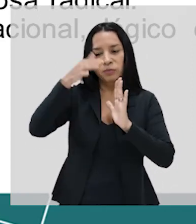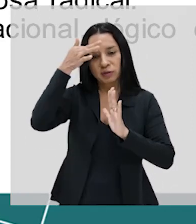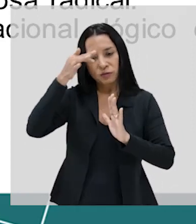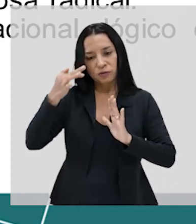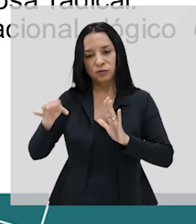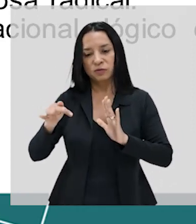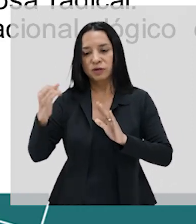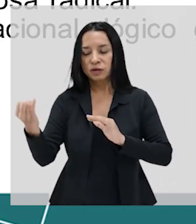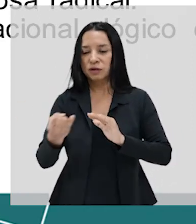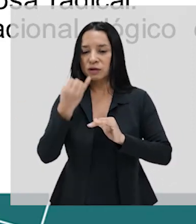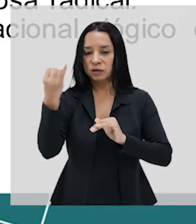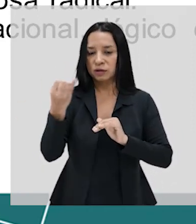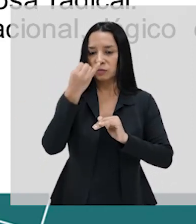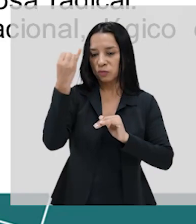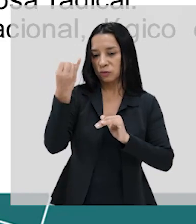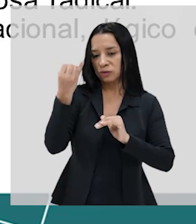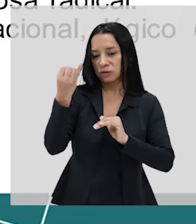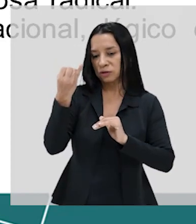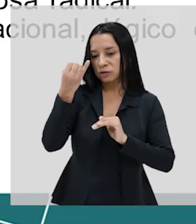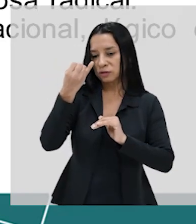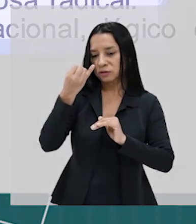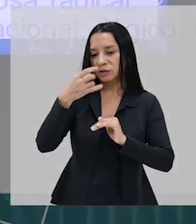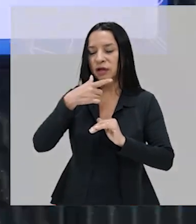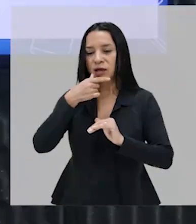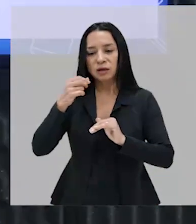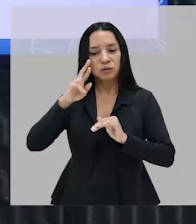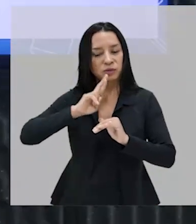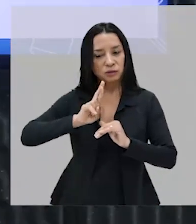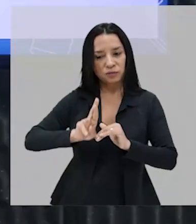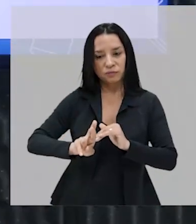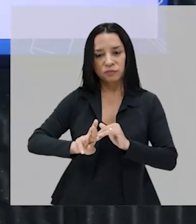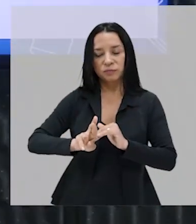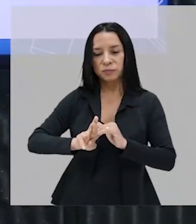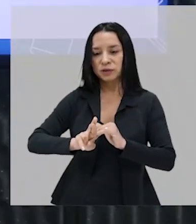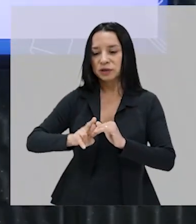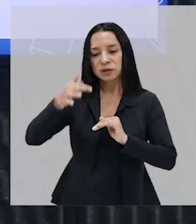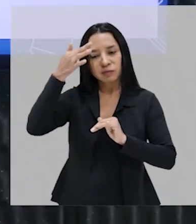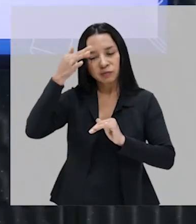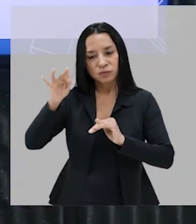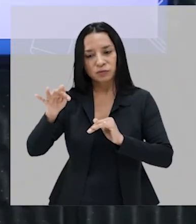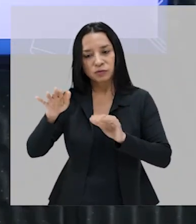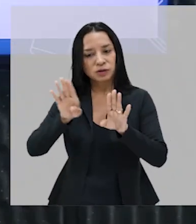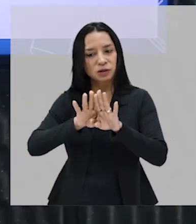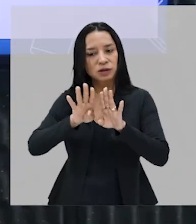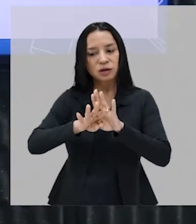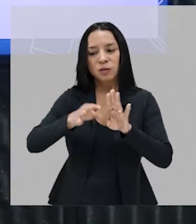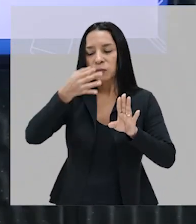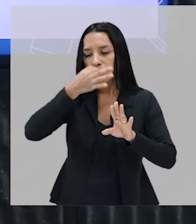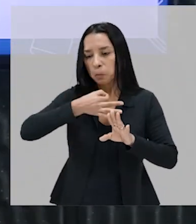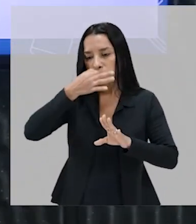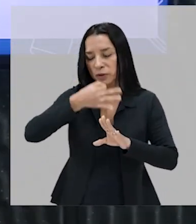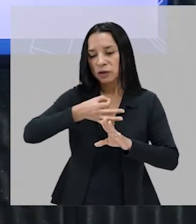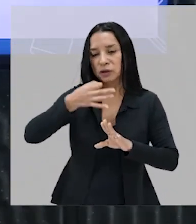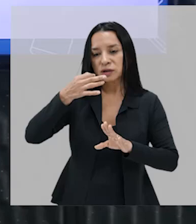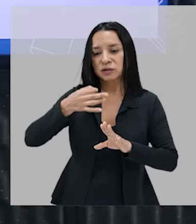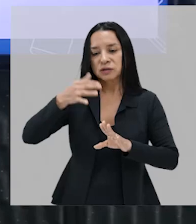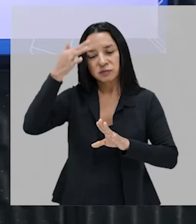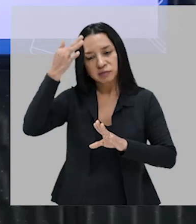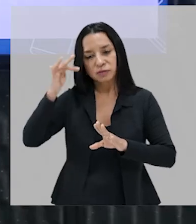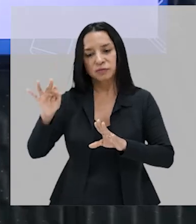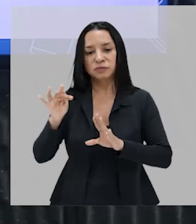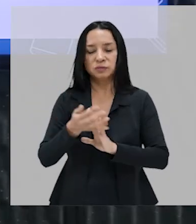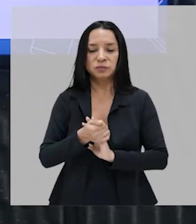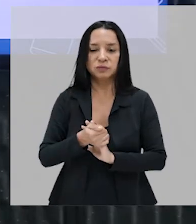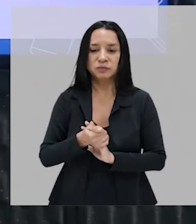características importantes de uma reflexão filosófica, que são características importantes de uma crítica filosófica. Então, uma reflexão filosófica,